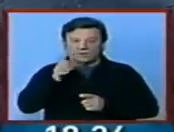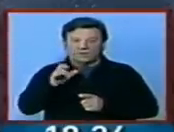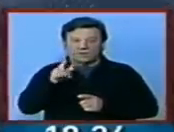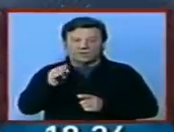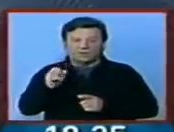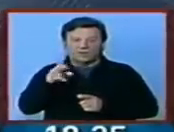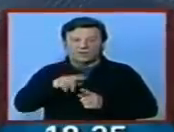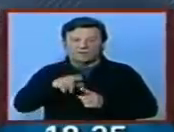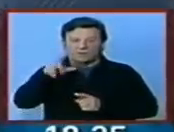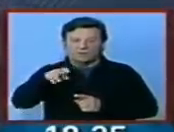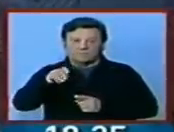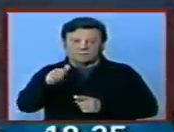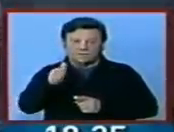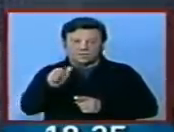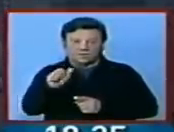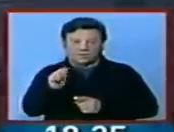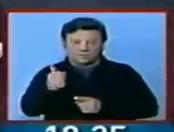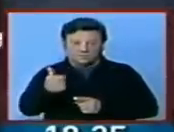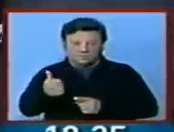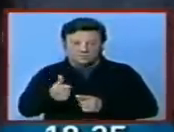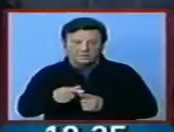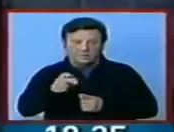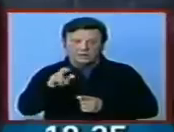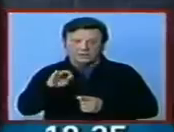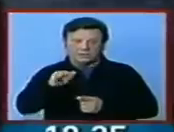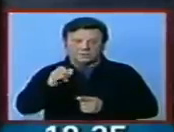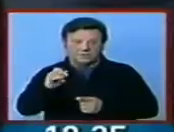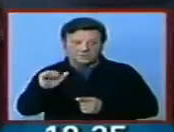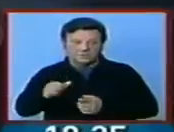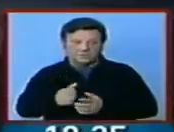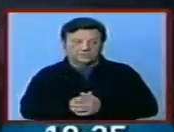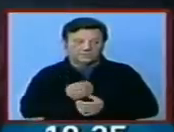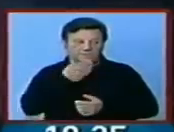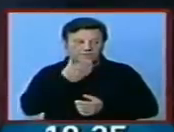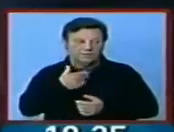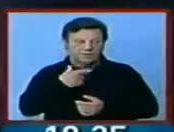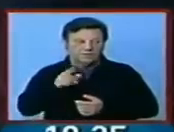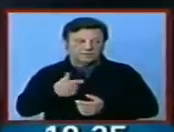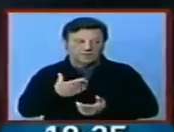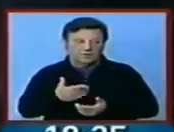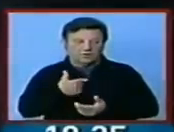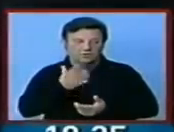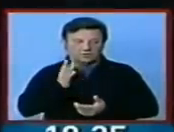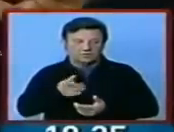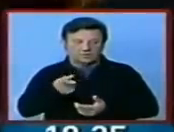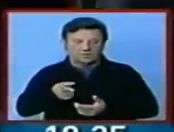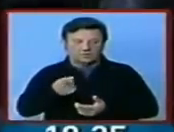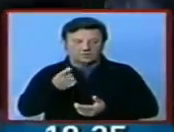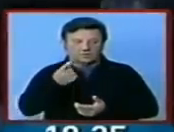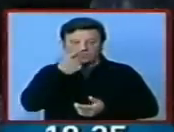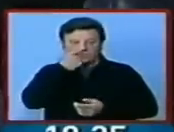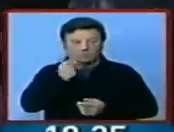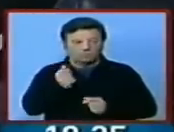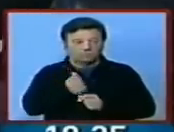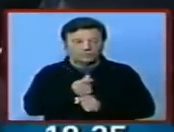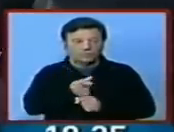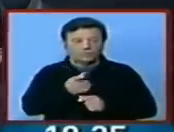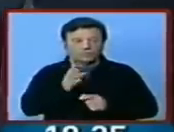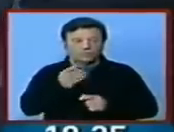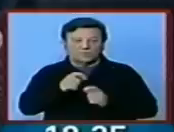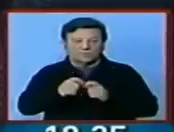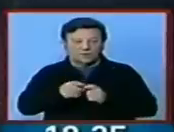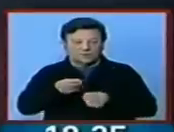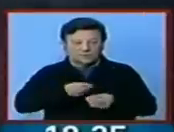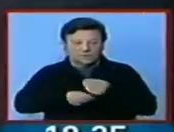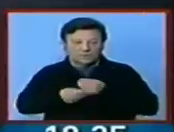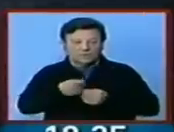do Maghreb e da Ásia. Muito obrigada. Vamos passar aqui também, neste momento já temos aqui um comprador, portanto, quando se trocam